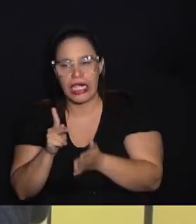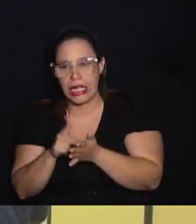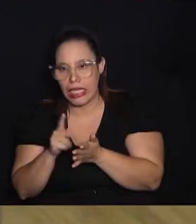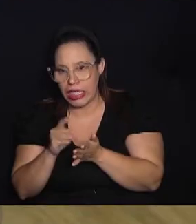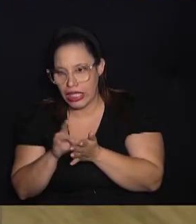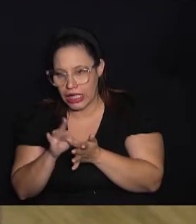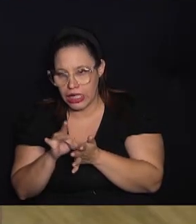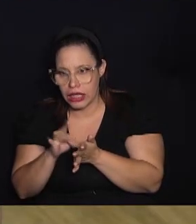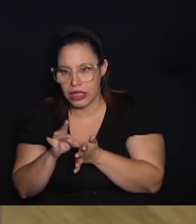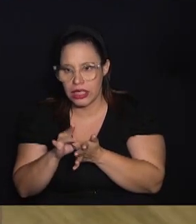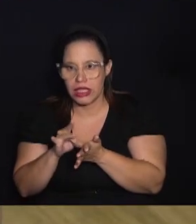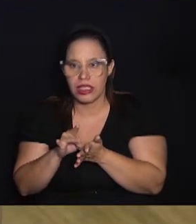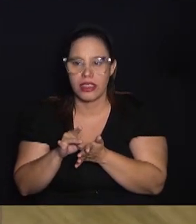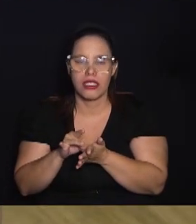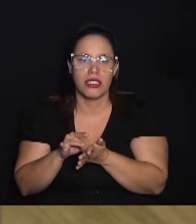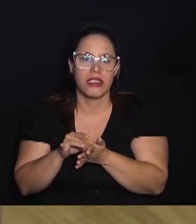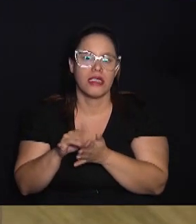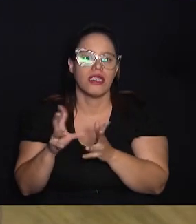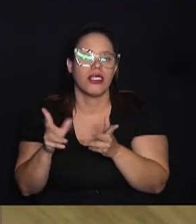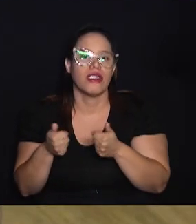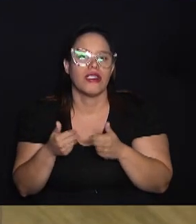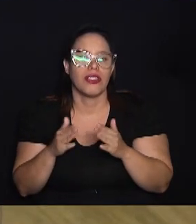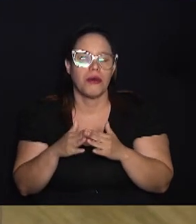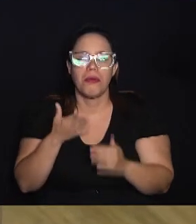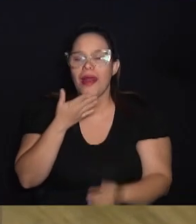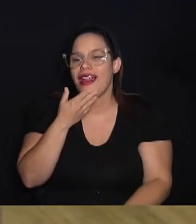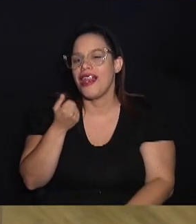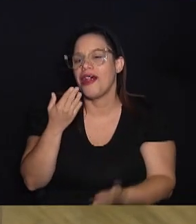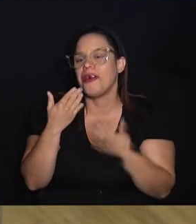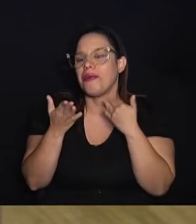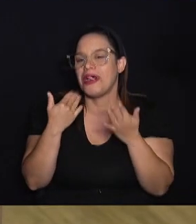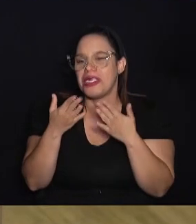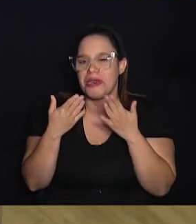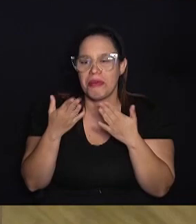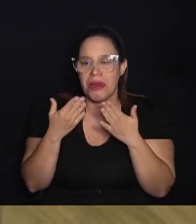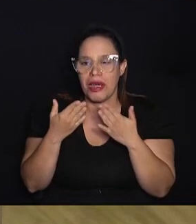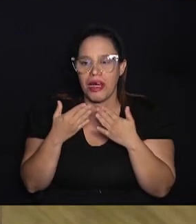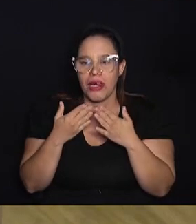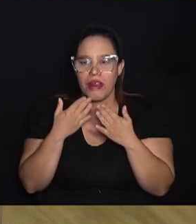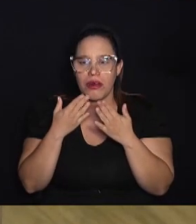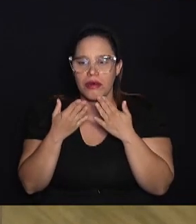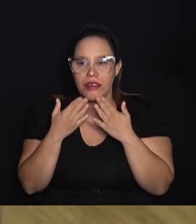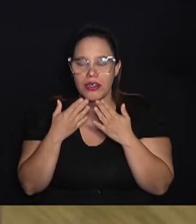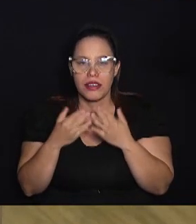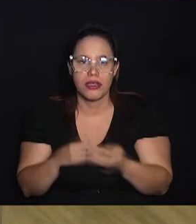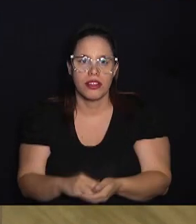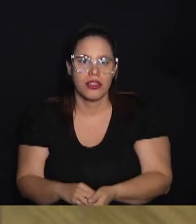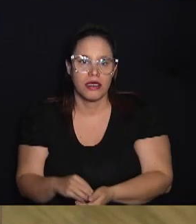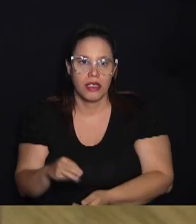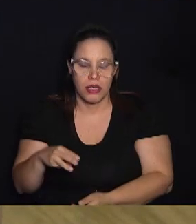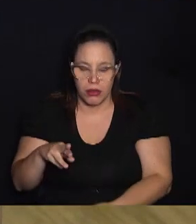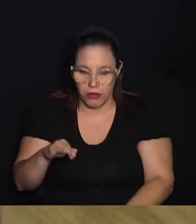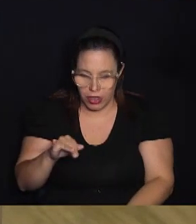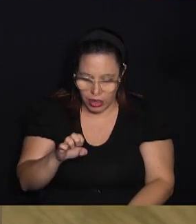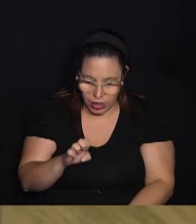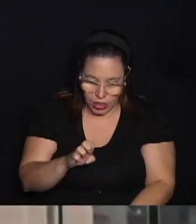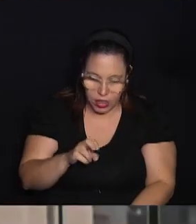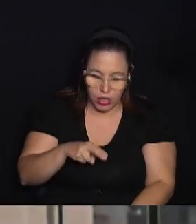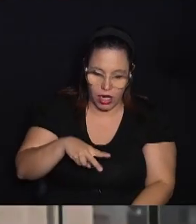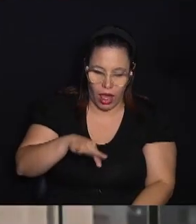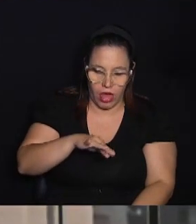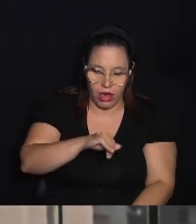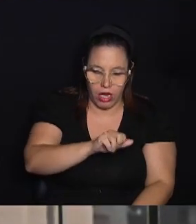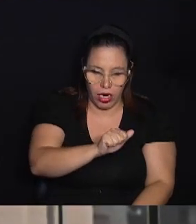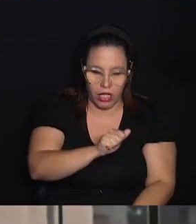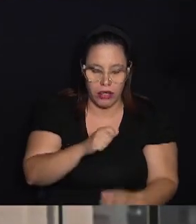aqui é que legal tá tudo em casa então fica melhor ainda o bate-papo né é o mar a Andreia e e a